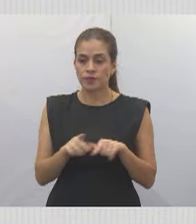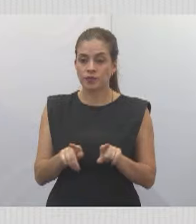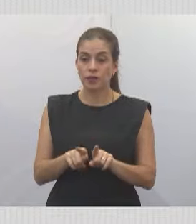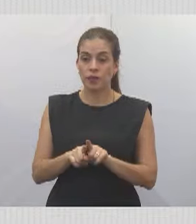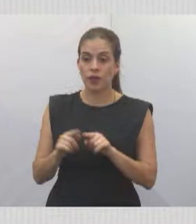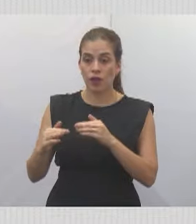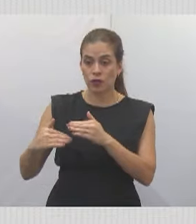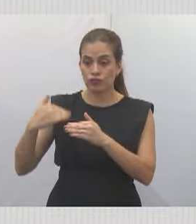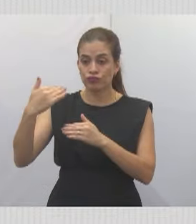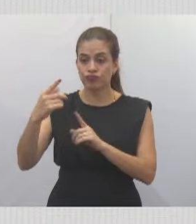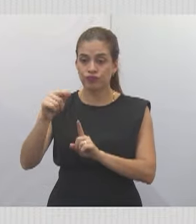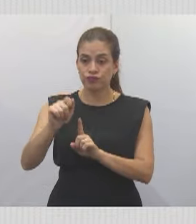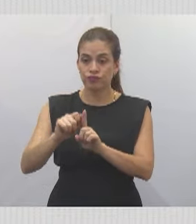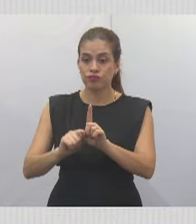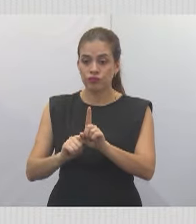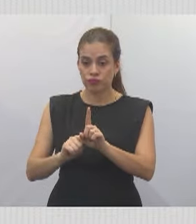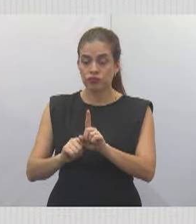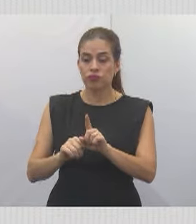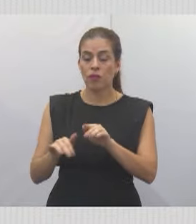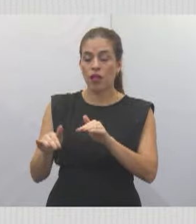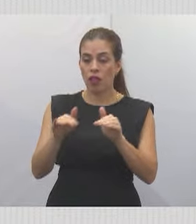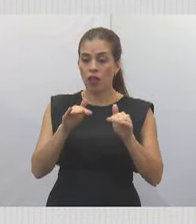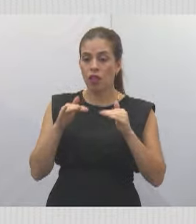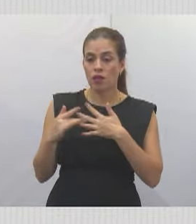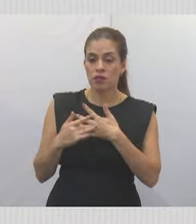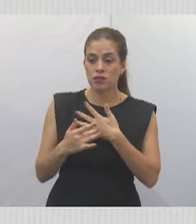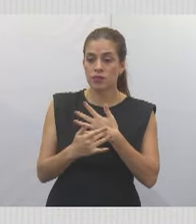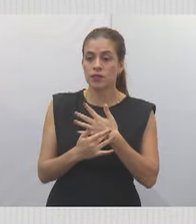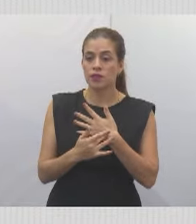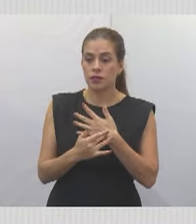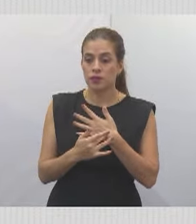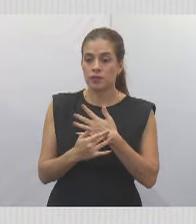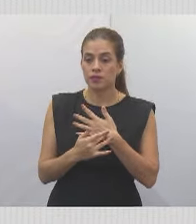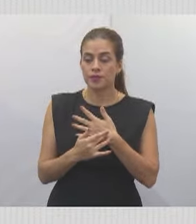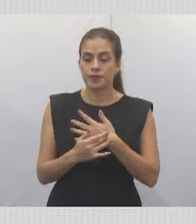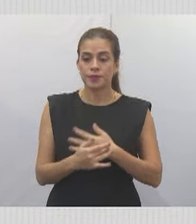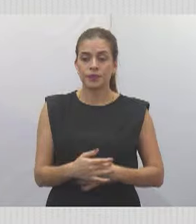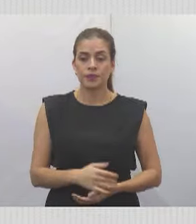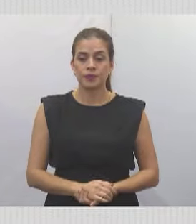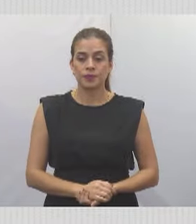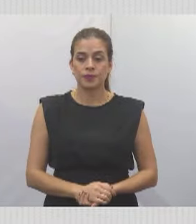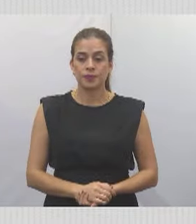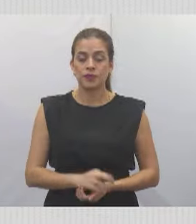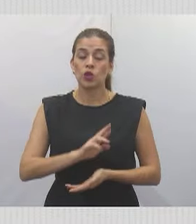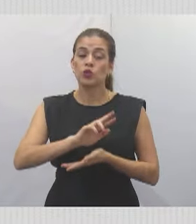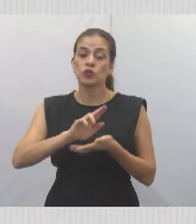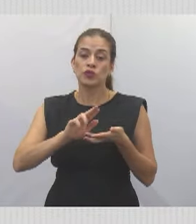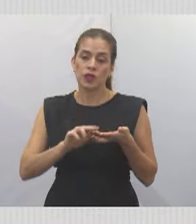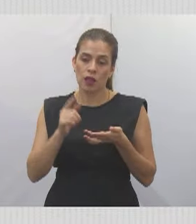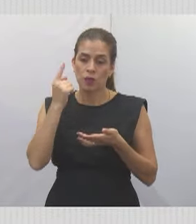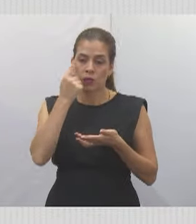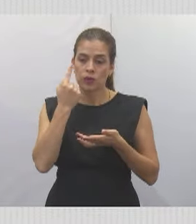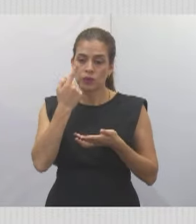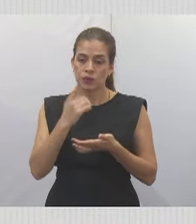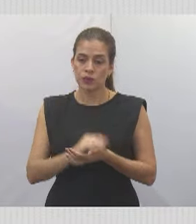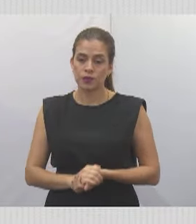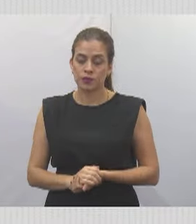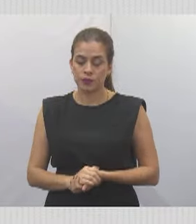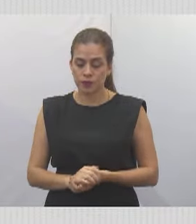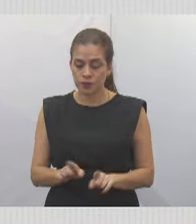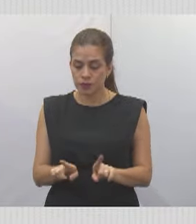próximos meses a gente vai equilibrar os exames de demais exames oftalmológicos.